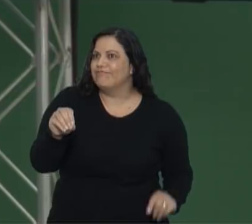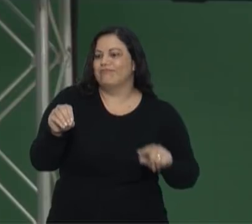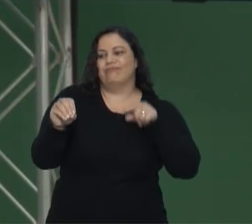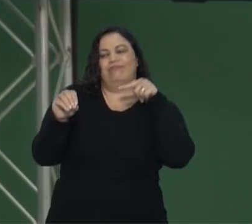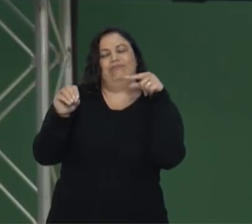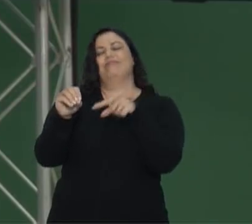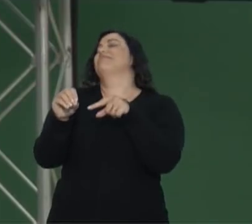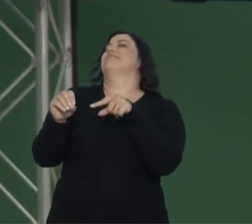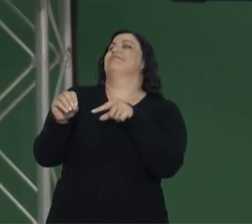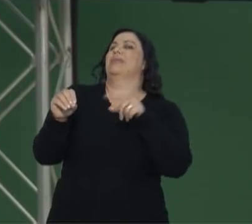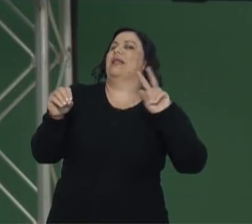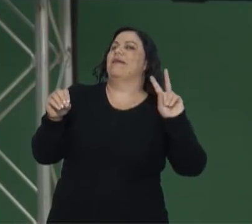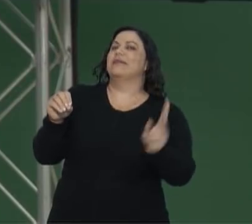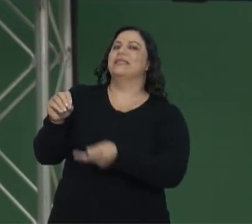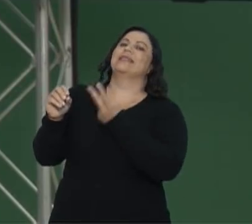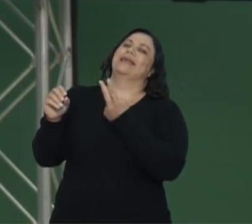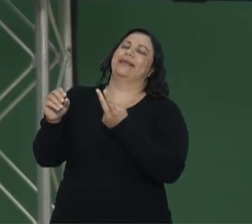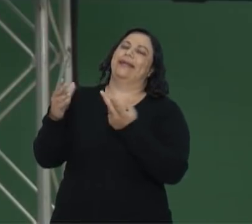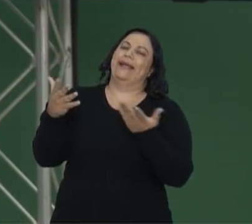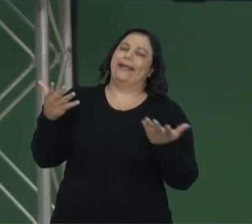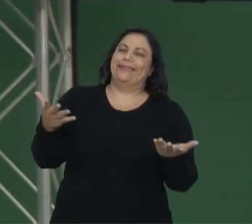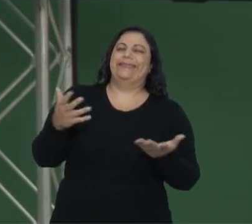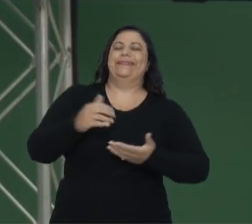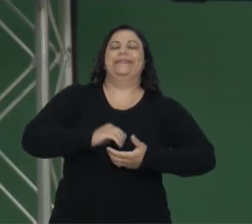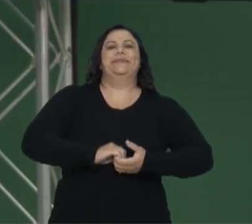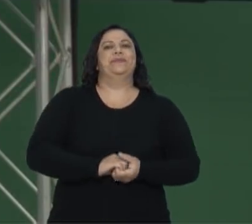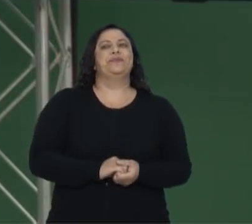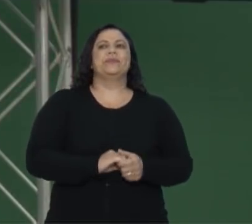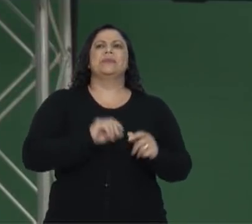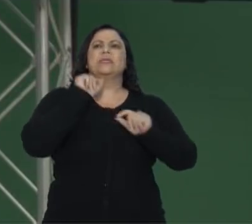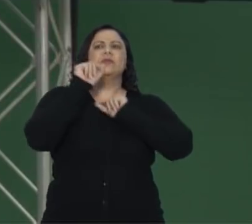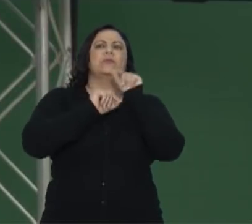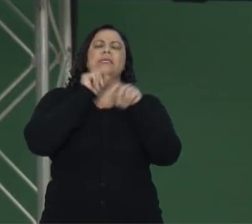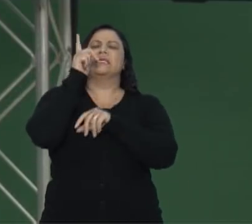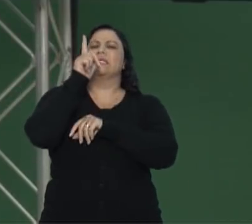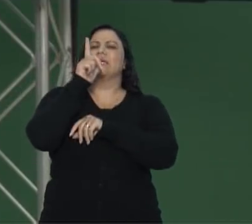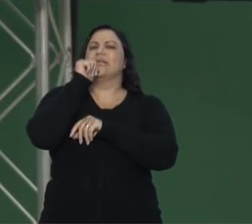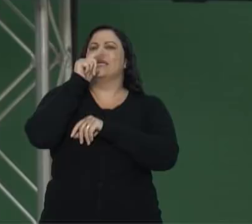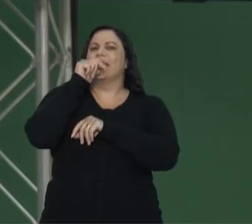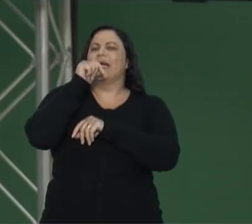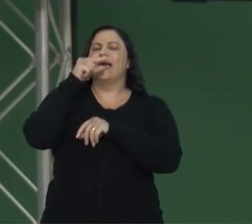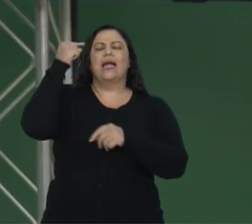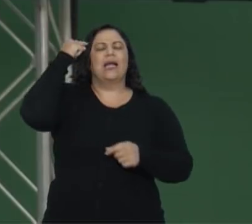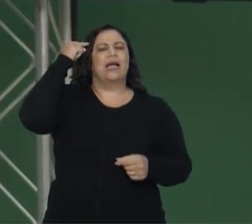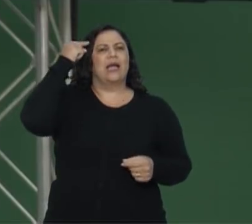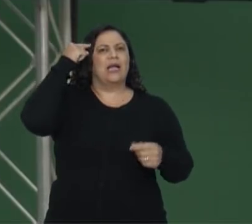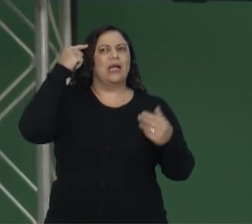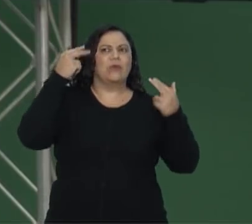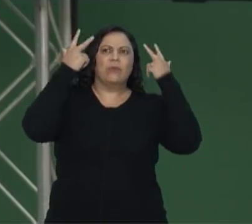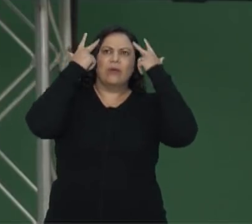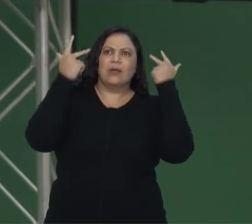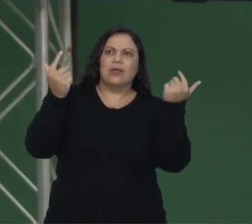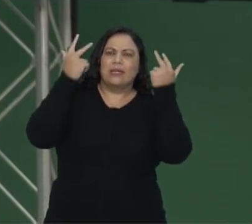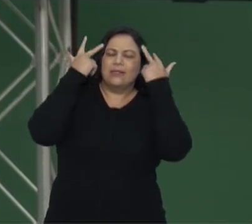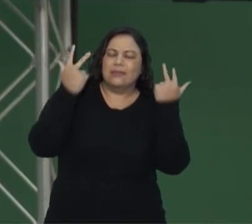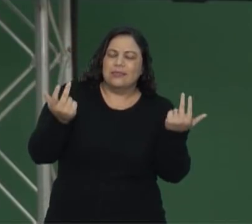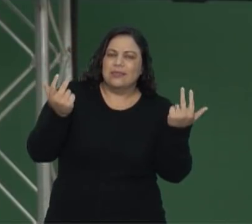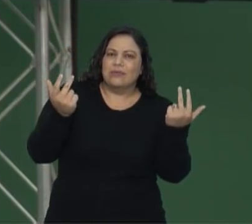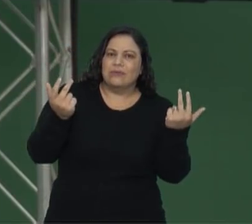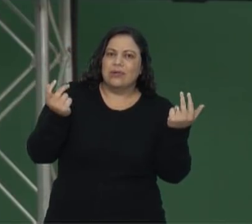na sua constituição substâncias químicas. Vamos pensar na água. A água é lá natural, está na